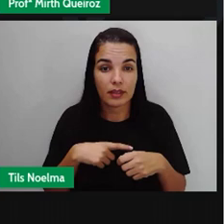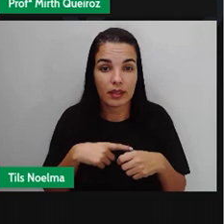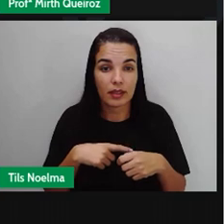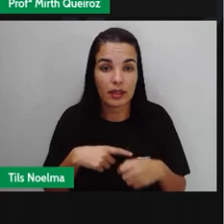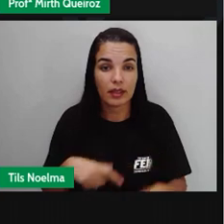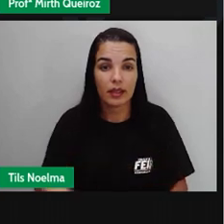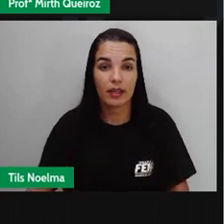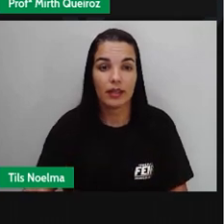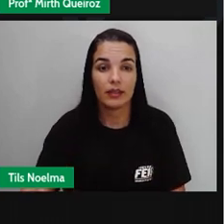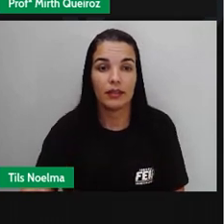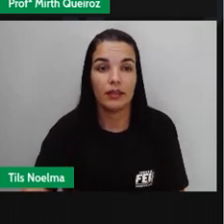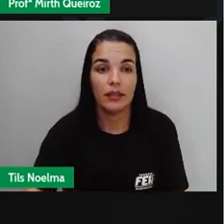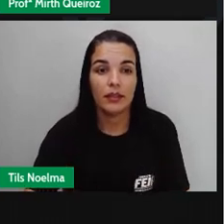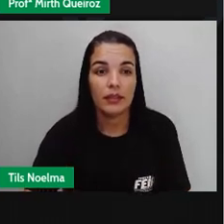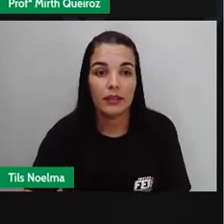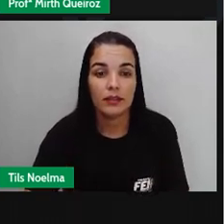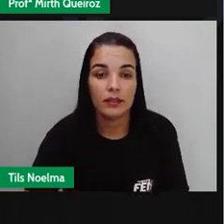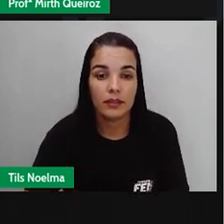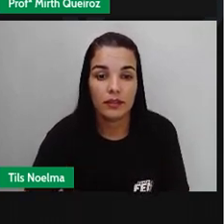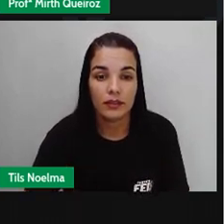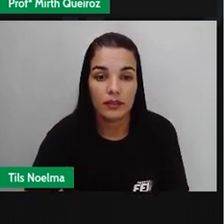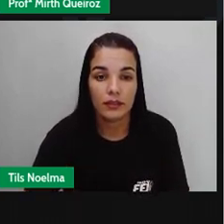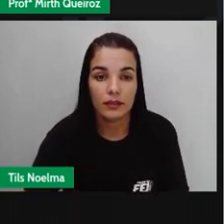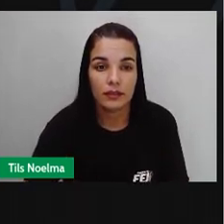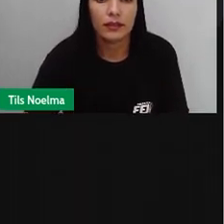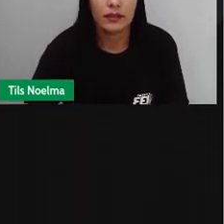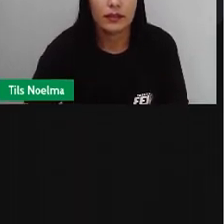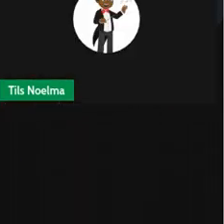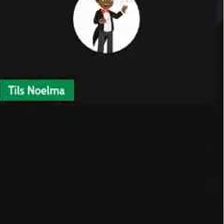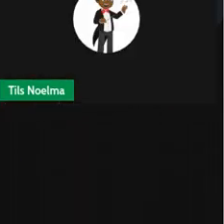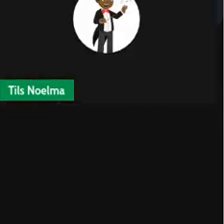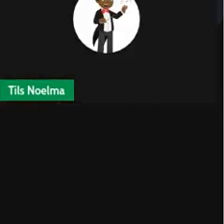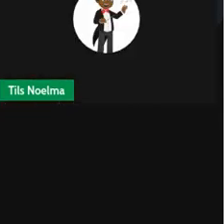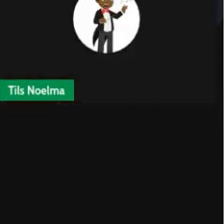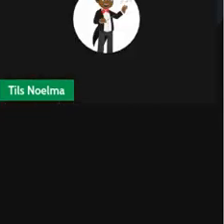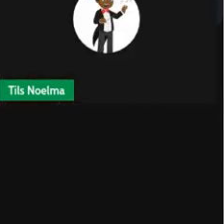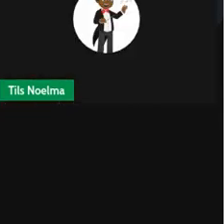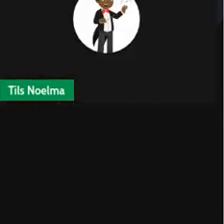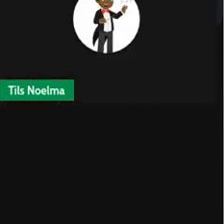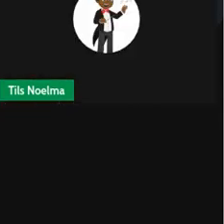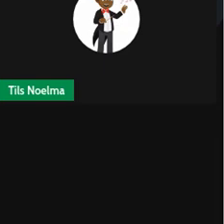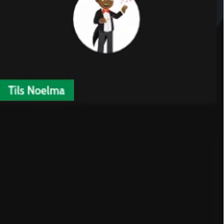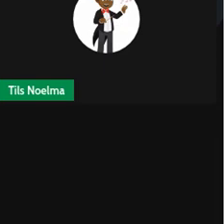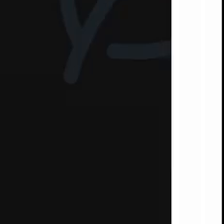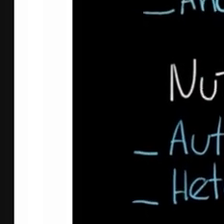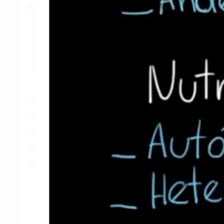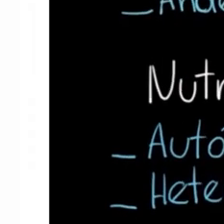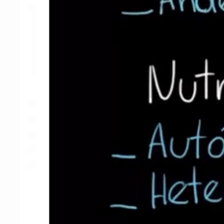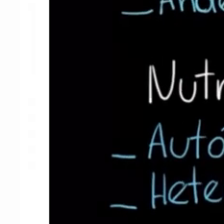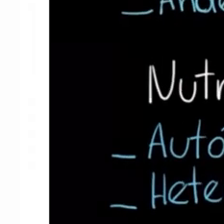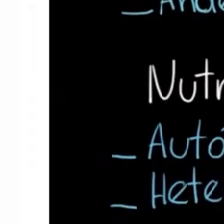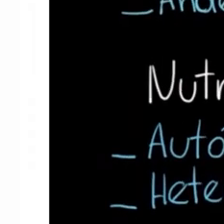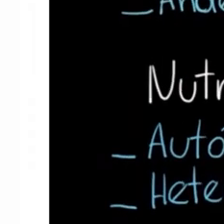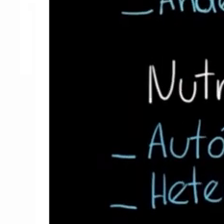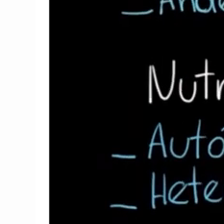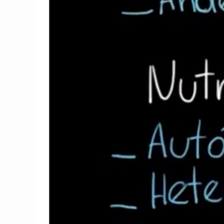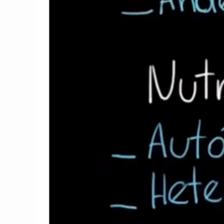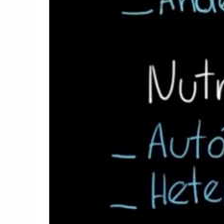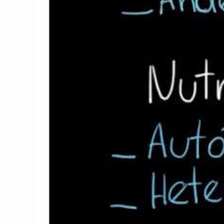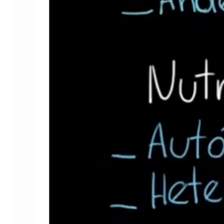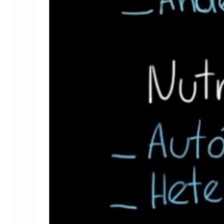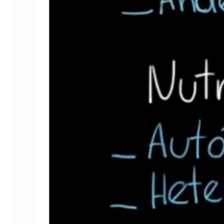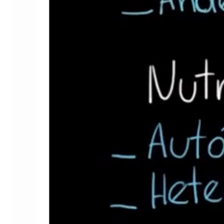autótrofas ou heterótrofas. As bactérias autótrofas produzem o próprio alimento.